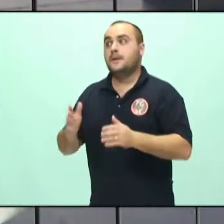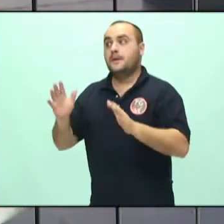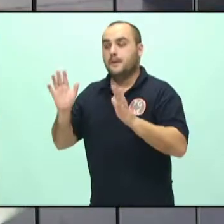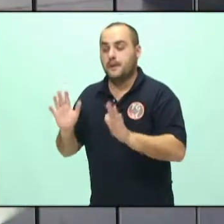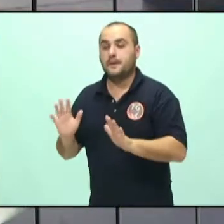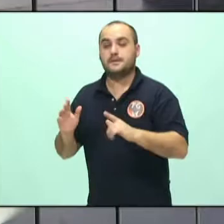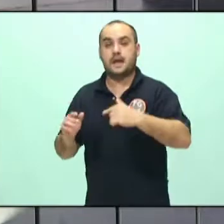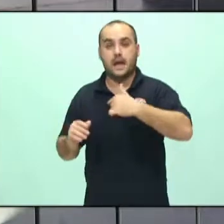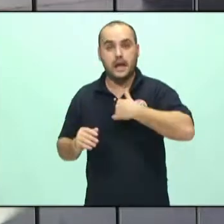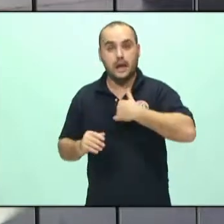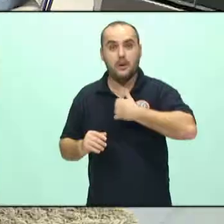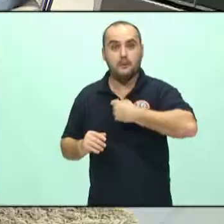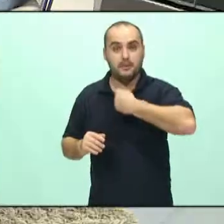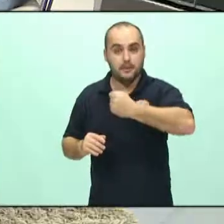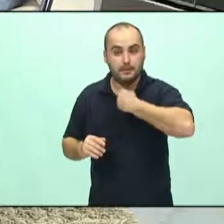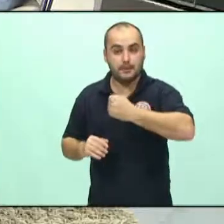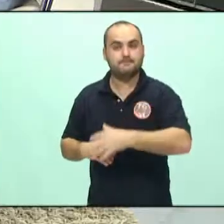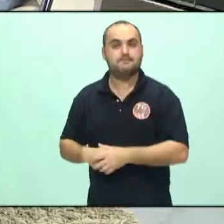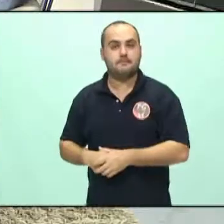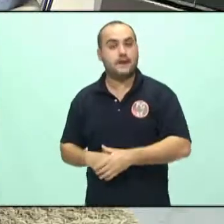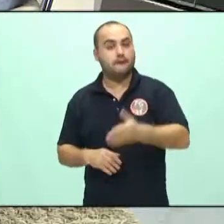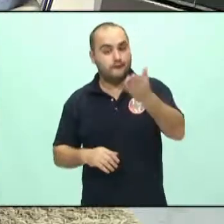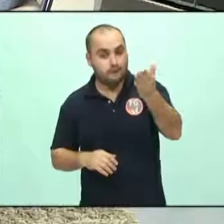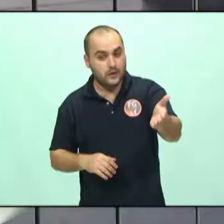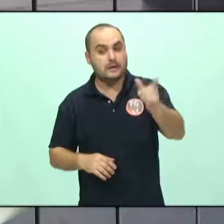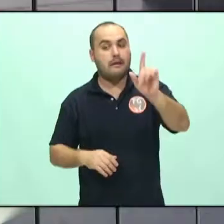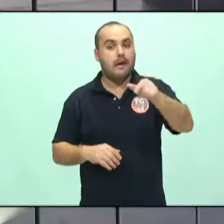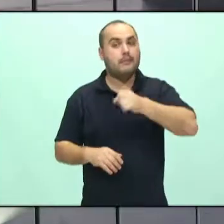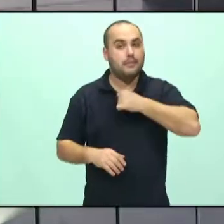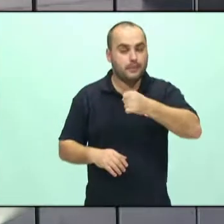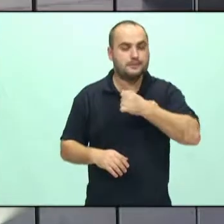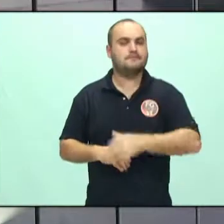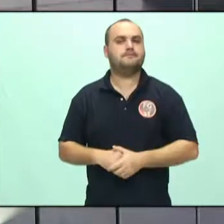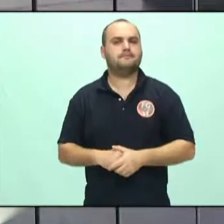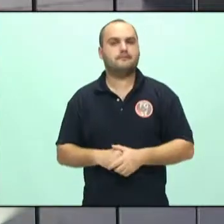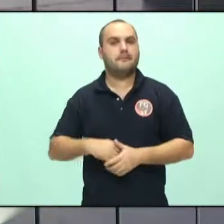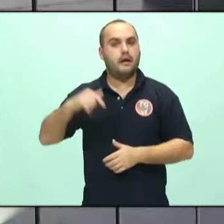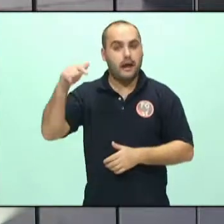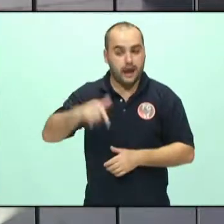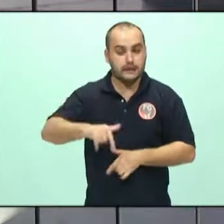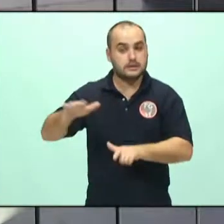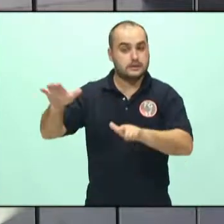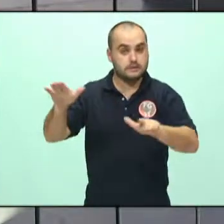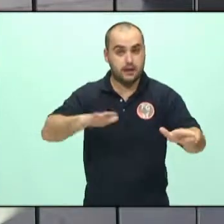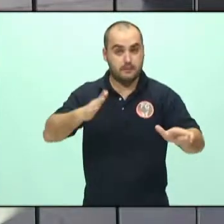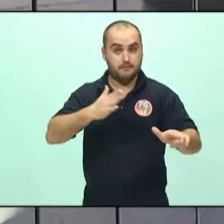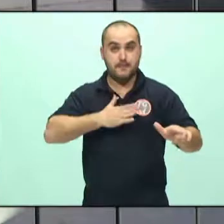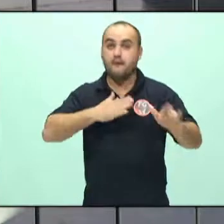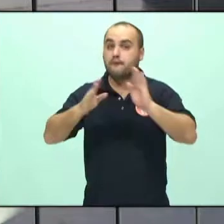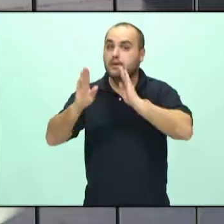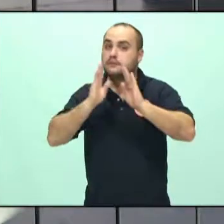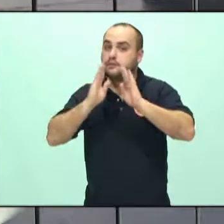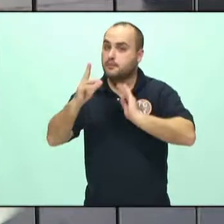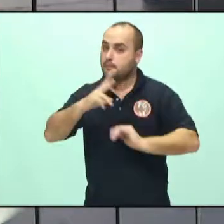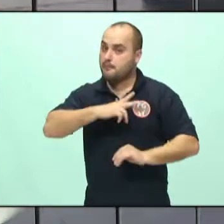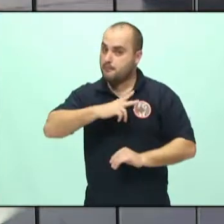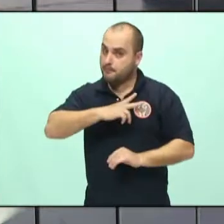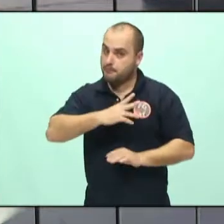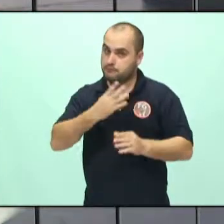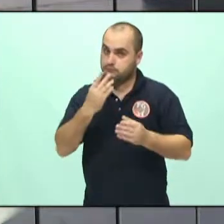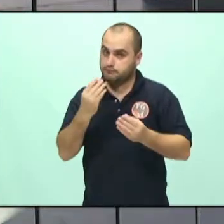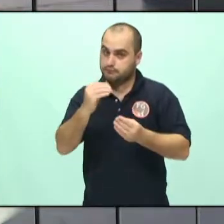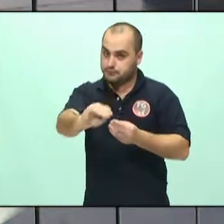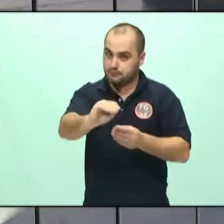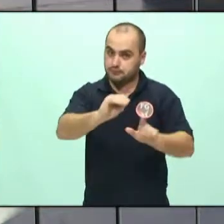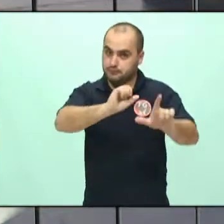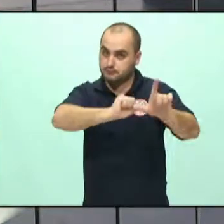sou jornalista, você é jornalista, e eu estava esta semana, eu postei no meu Facebook particular